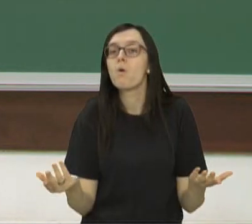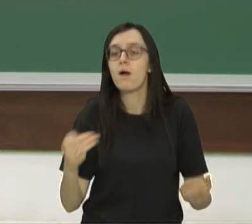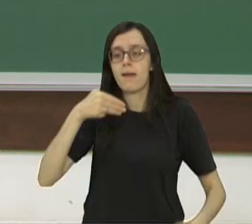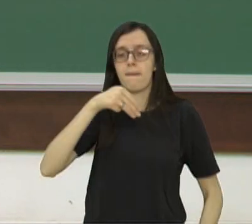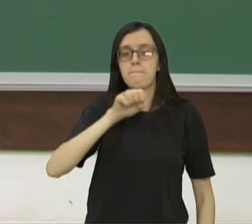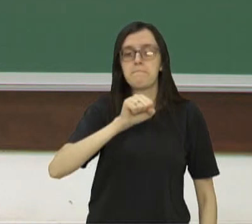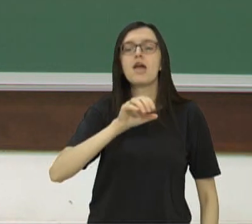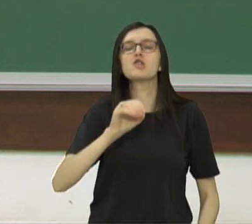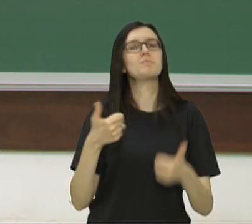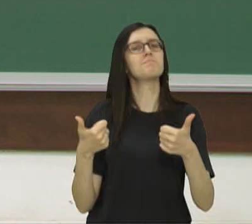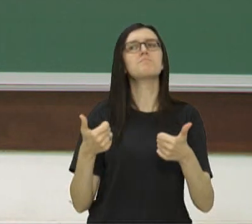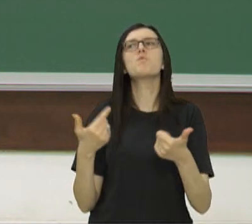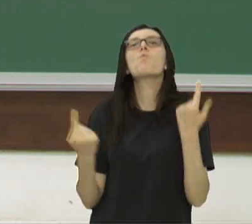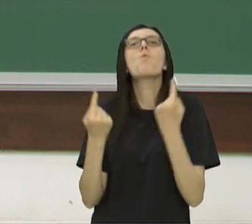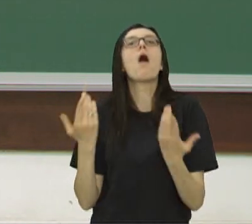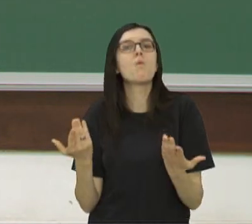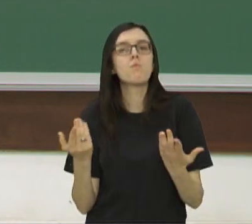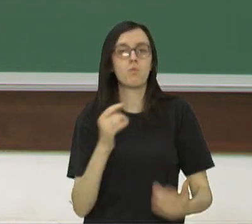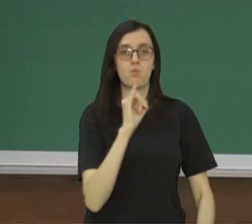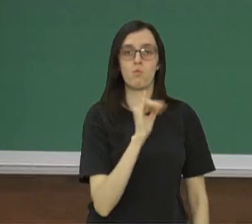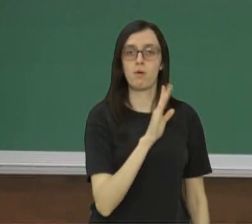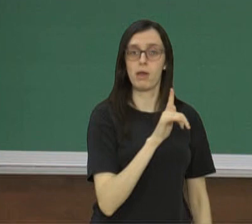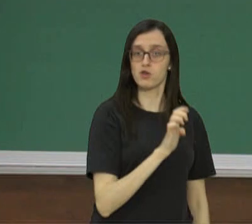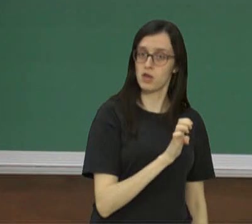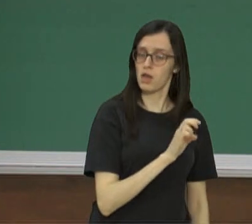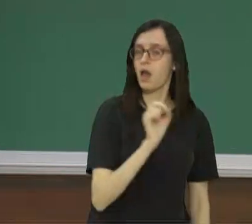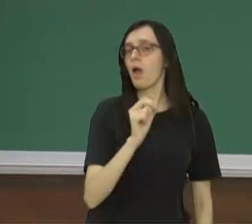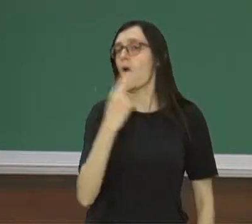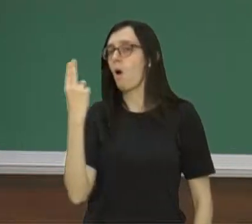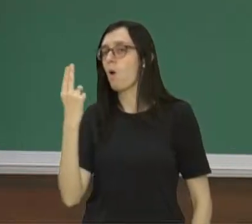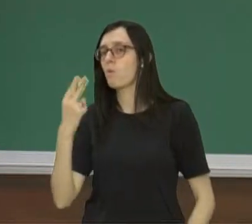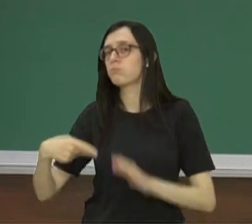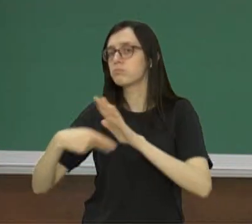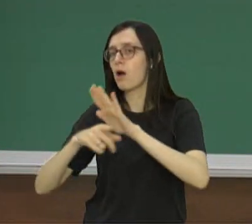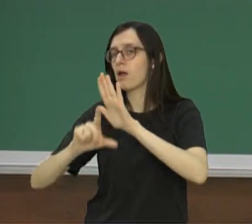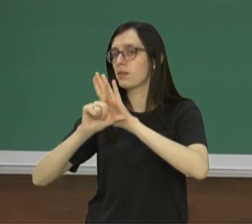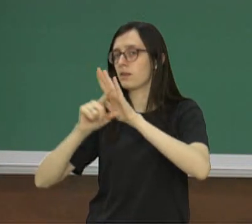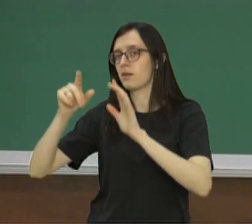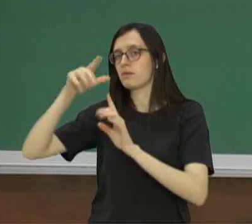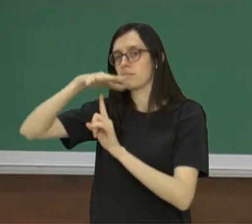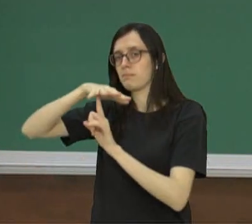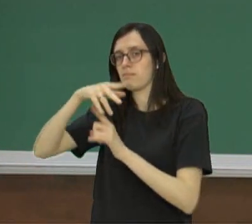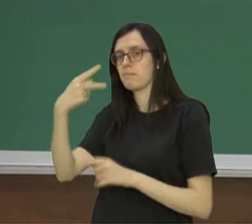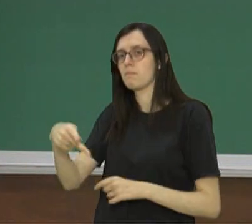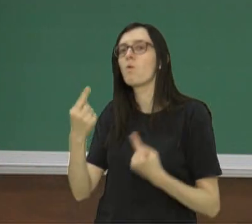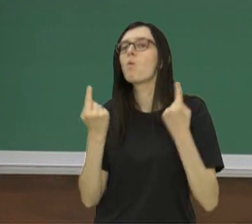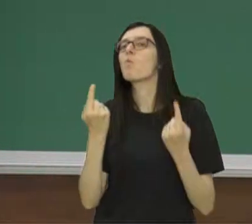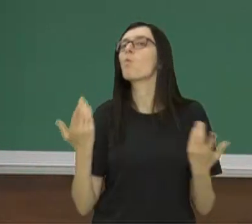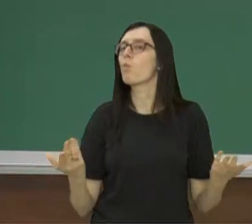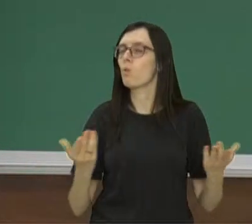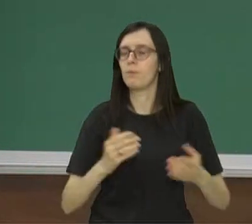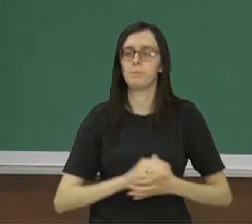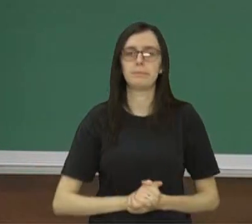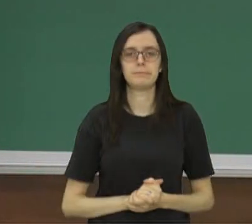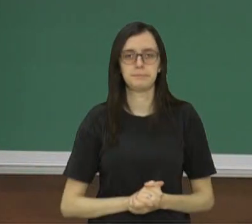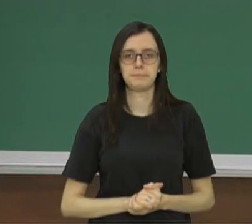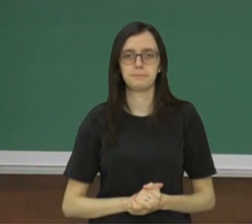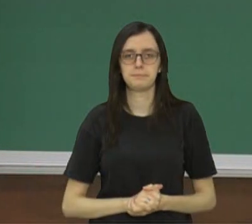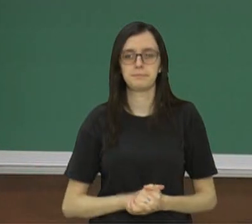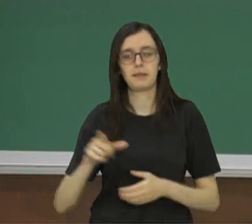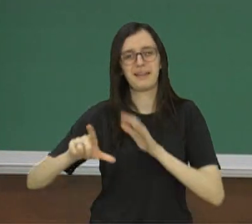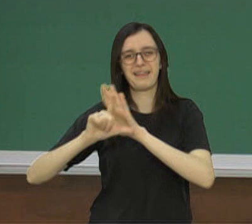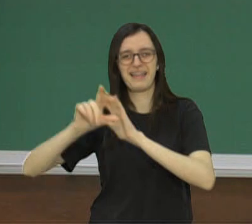de qual divisão eu estou falando. A divisão proposta pelo IBGE ou a divisão proposta pelo Estado do Paraná, pela